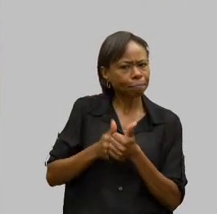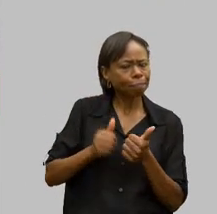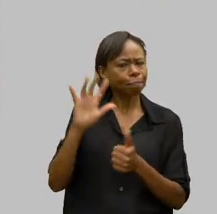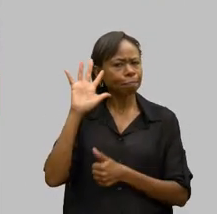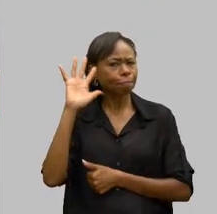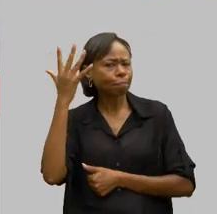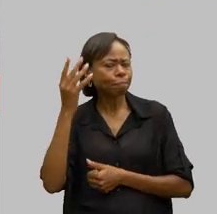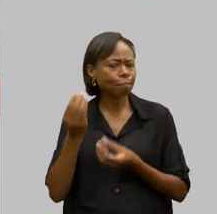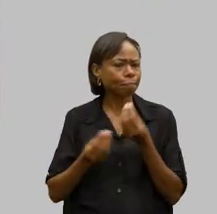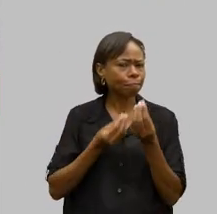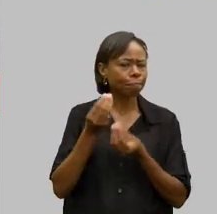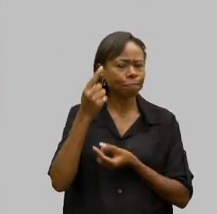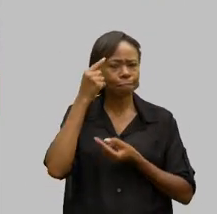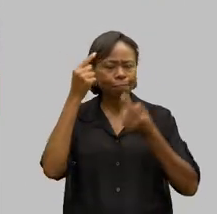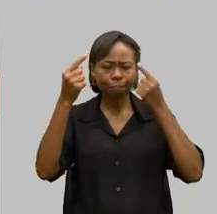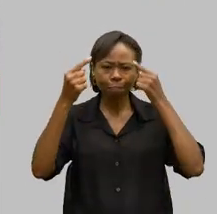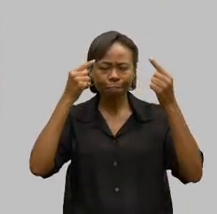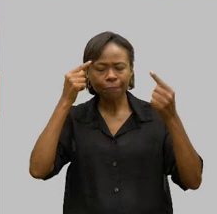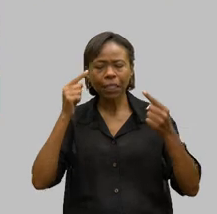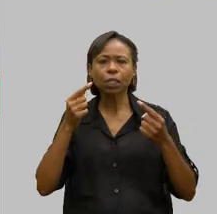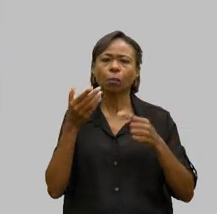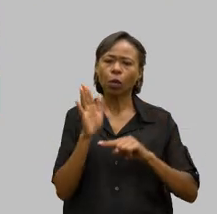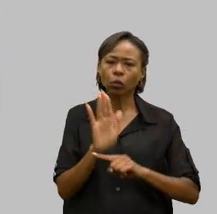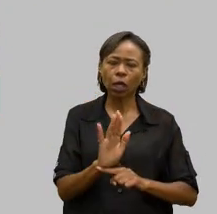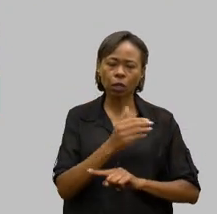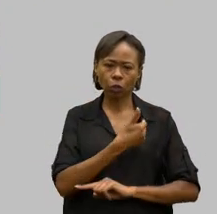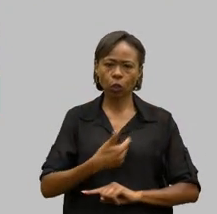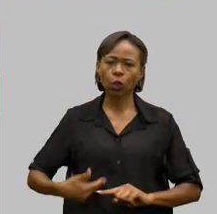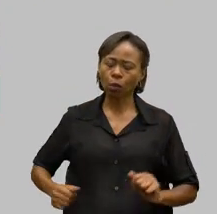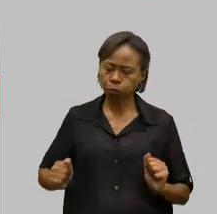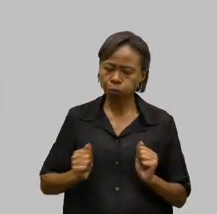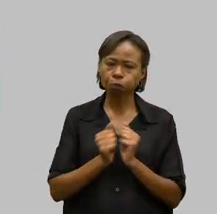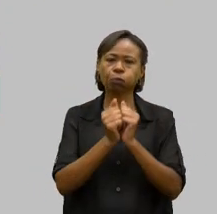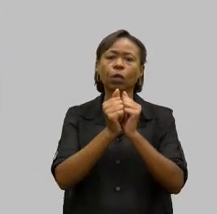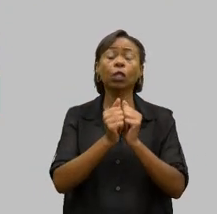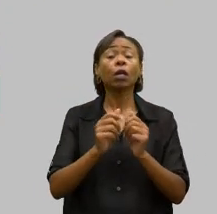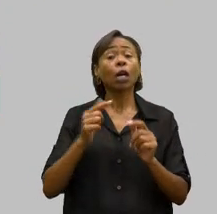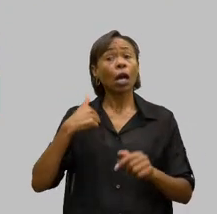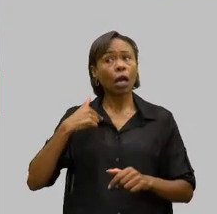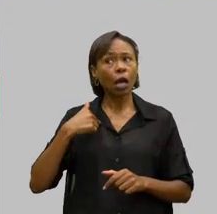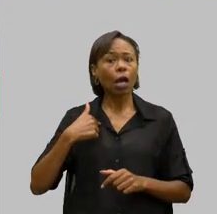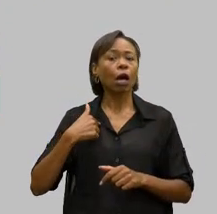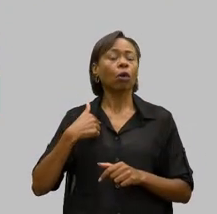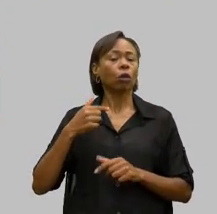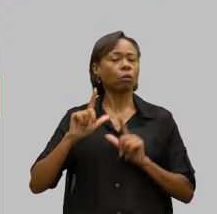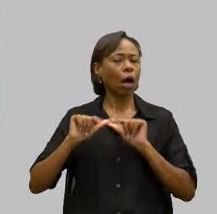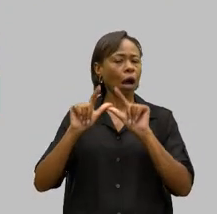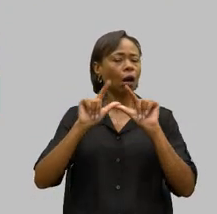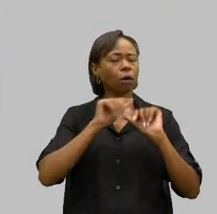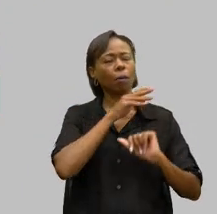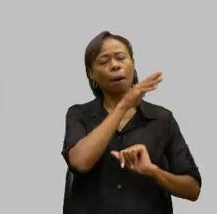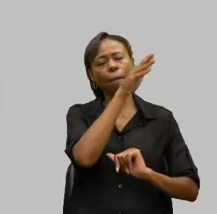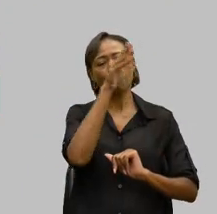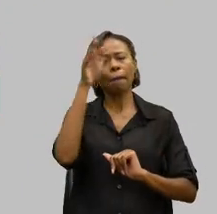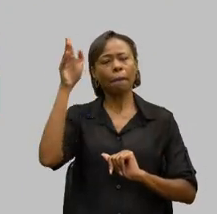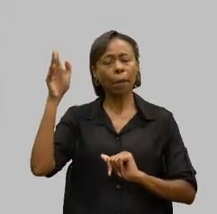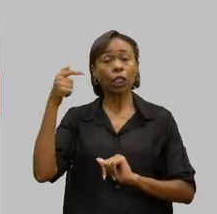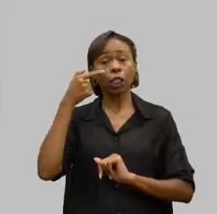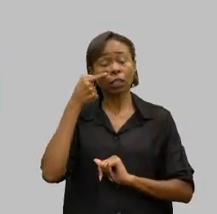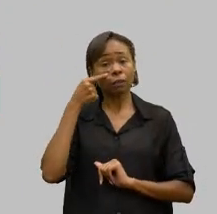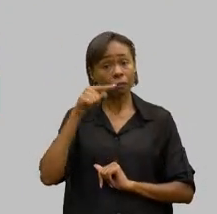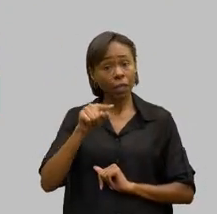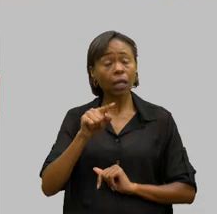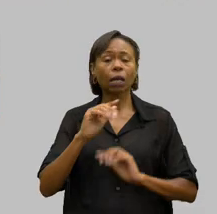buscando ideias junto ao nosso Estado, temos avançado muito, eu viajo muito, nós estamos vendo aí o tanto que as escolas,